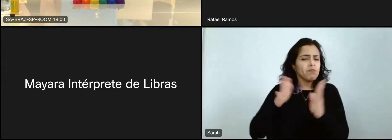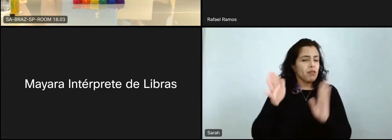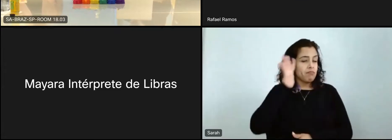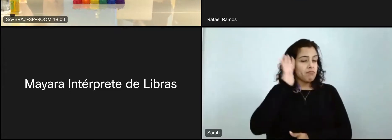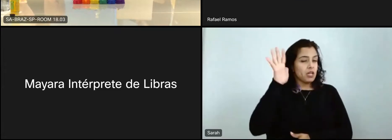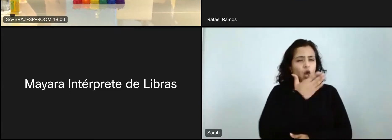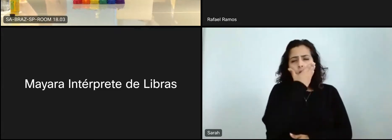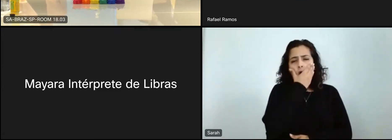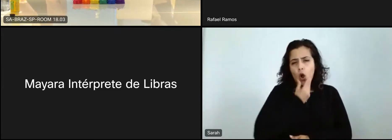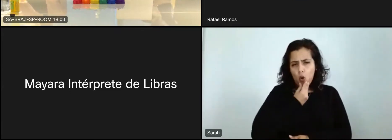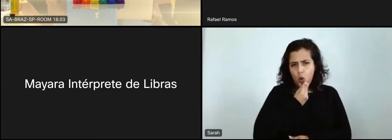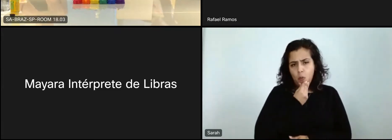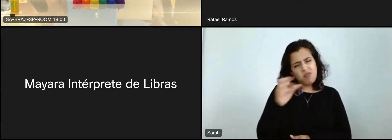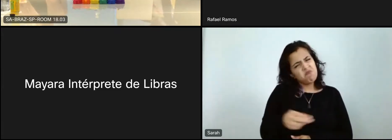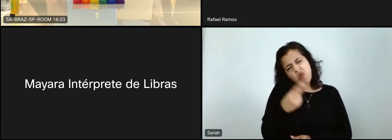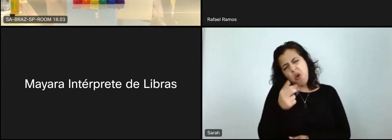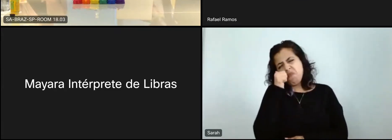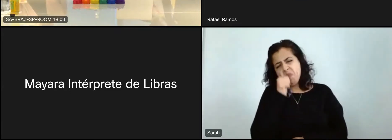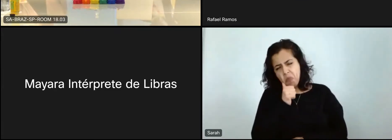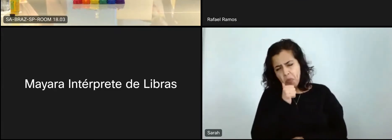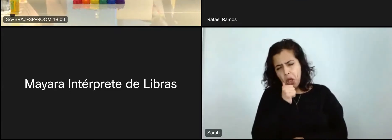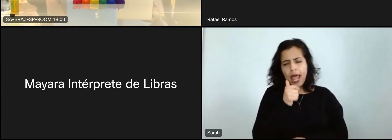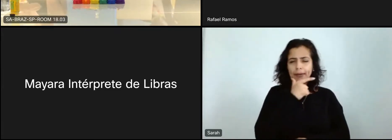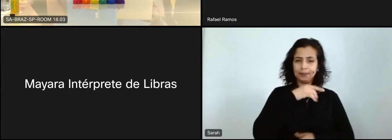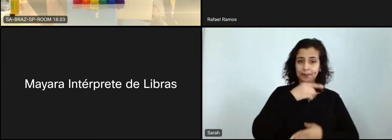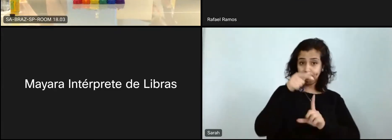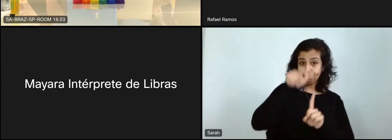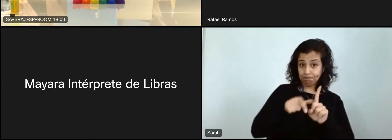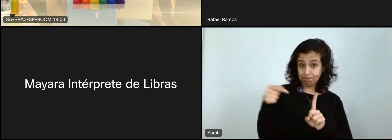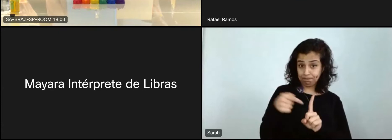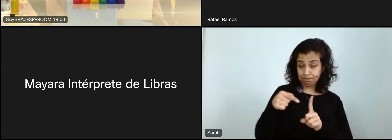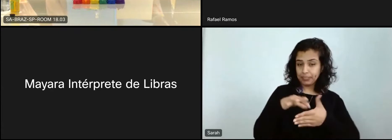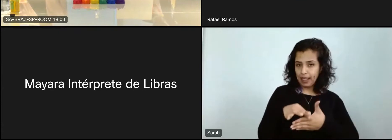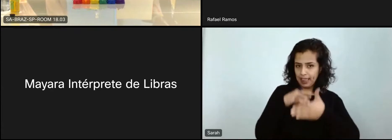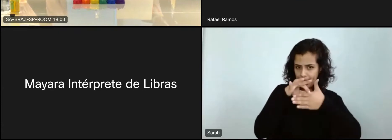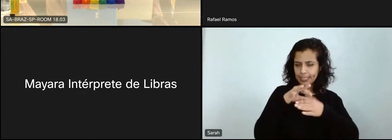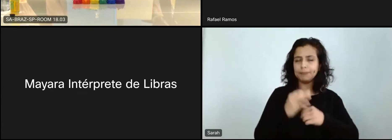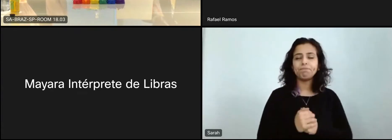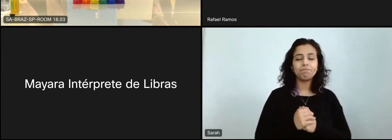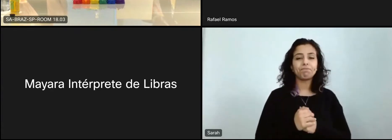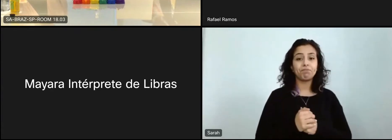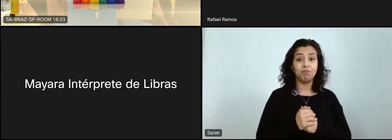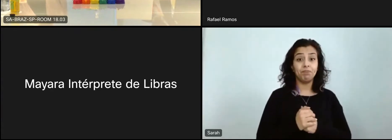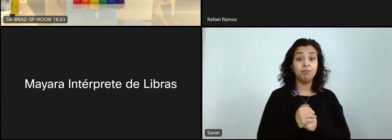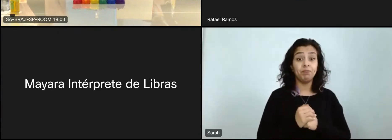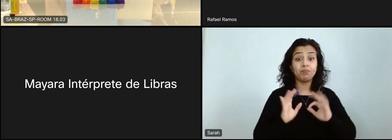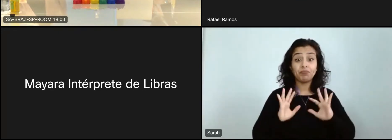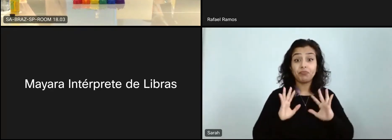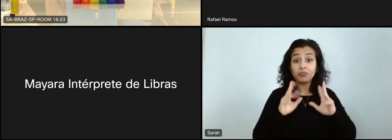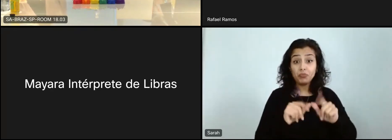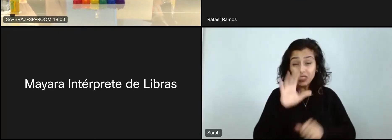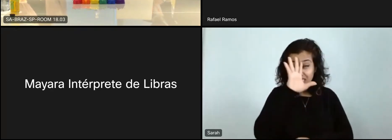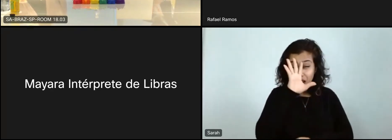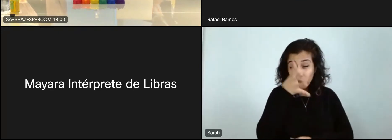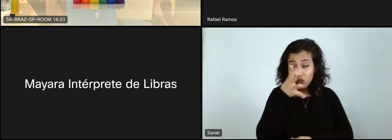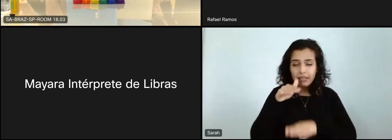ser, inclusive, uma mulher. Mas tudo isso que a gente viveu socialmente ao longo da nossa história inferioriza a mulher, né? Então